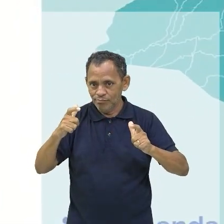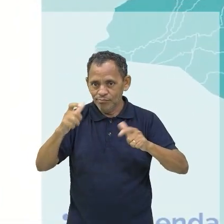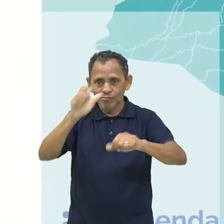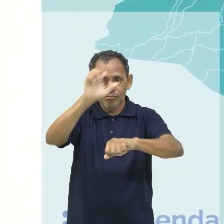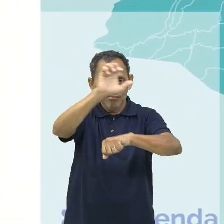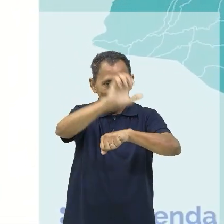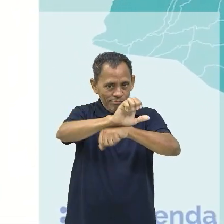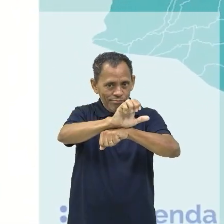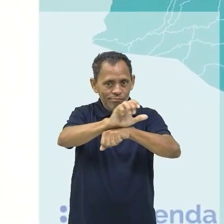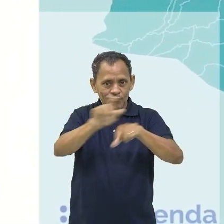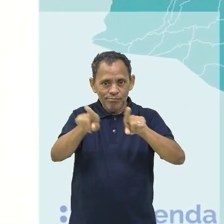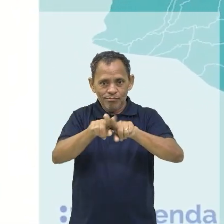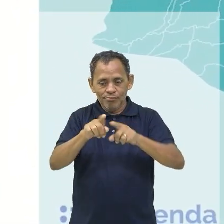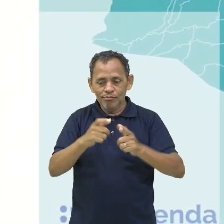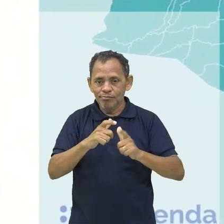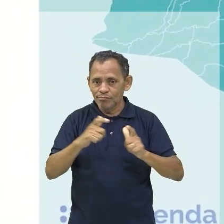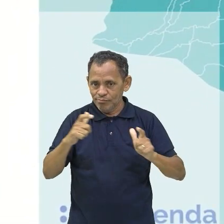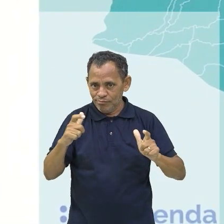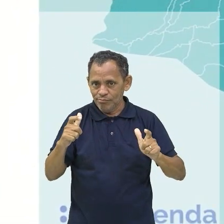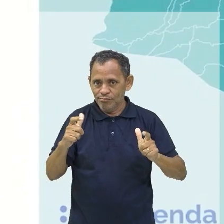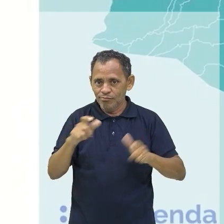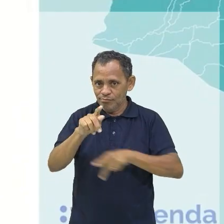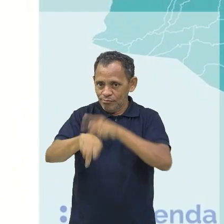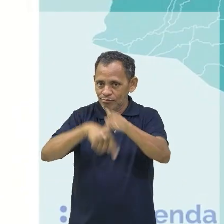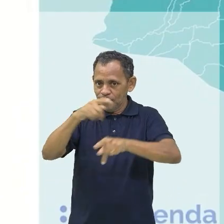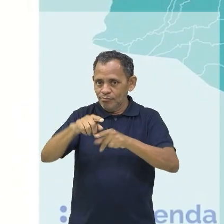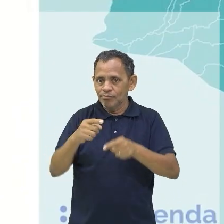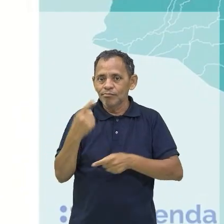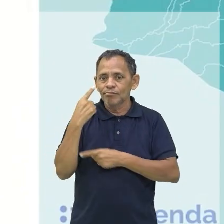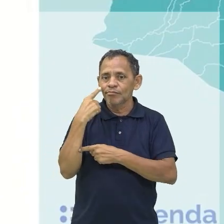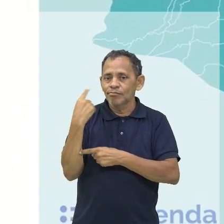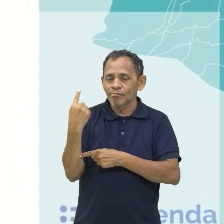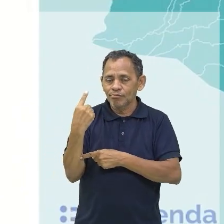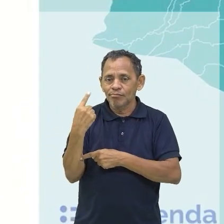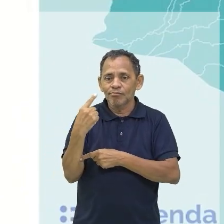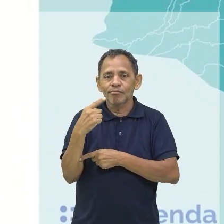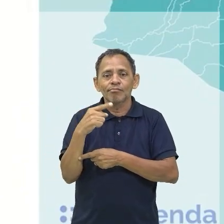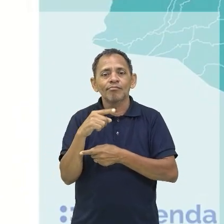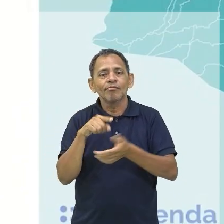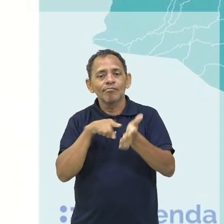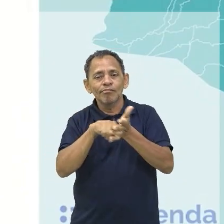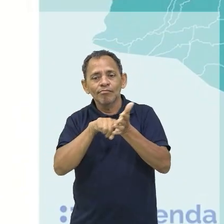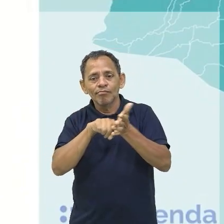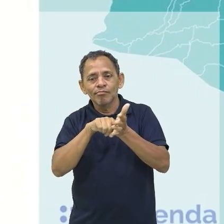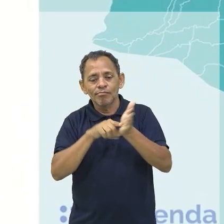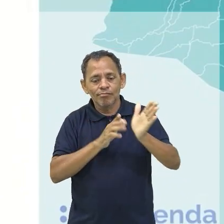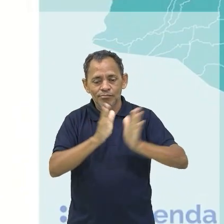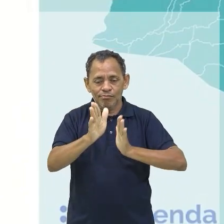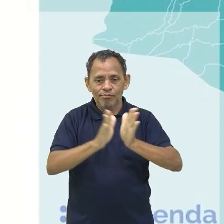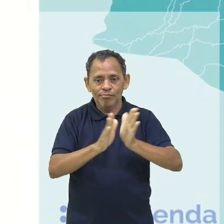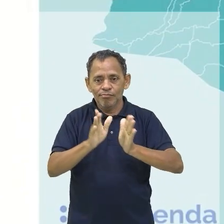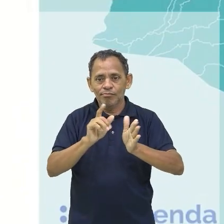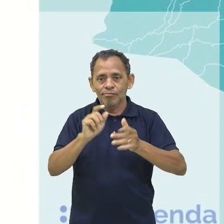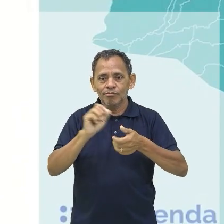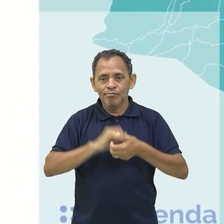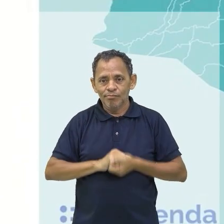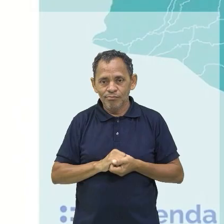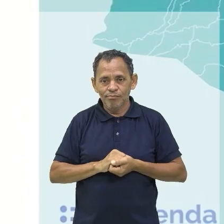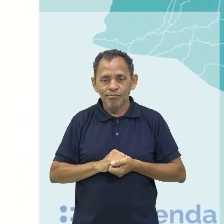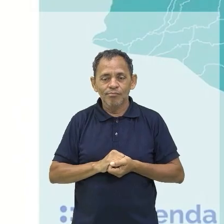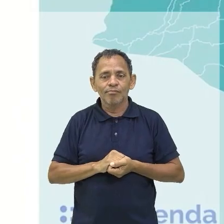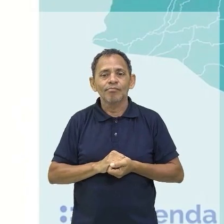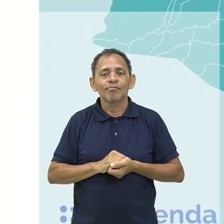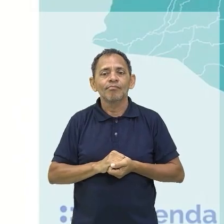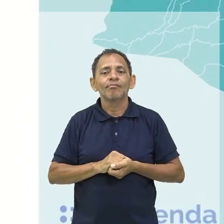ela foi aumentando, né? E aí a gente pode observar aí esse aumento. A partir da década